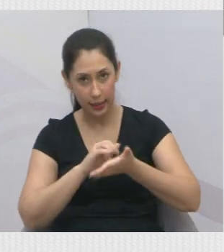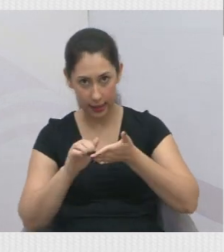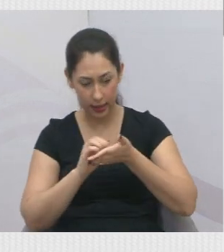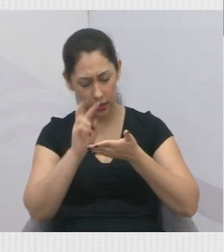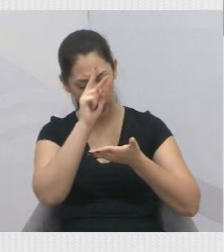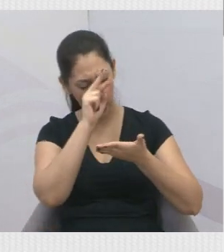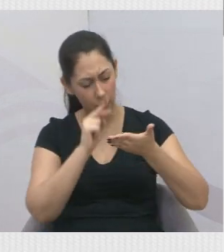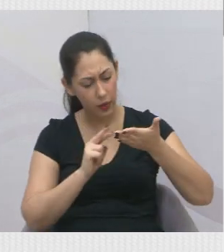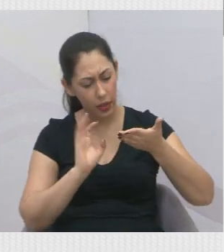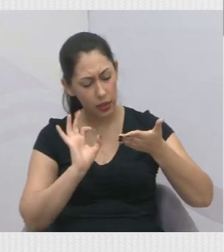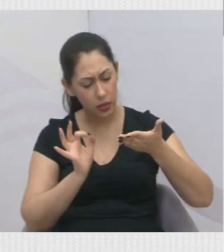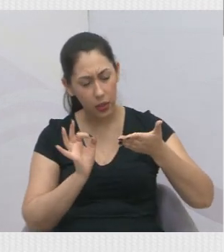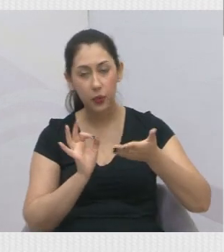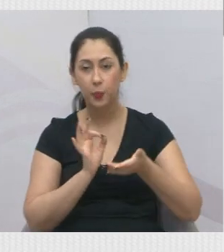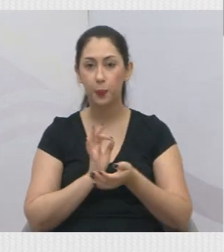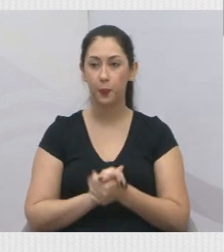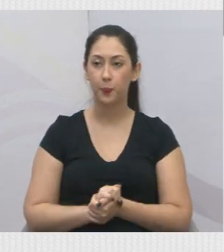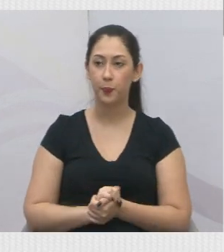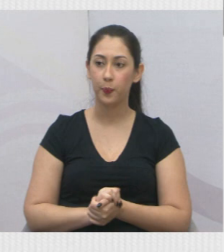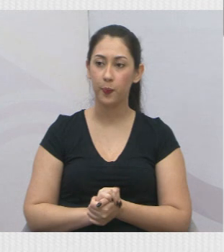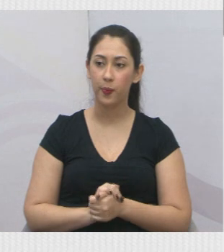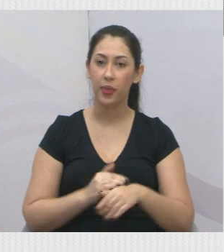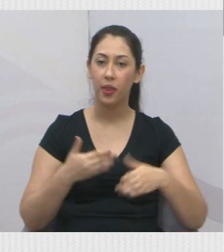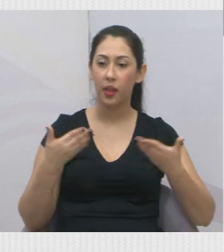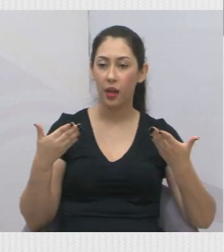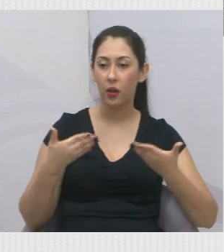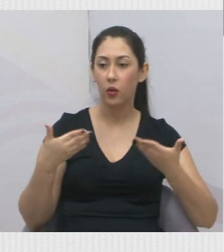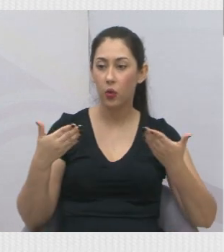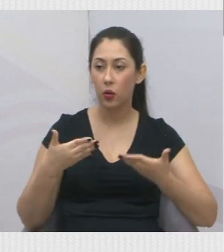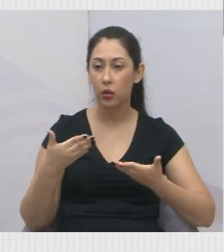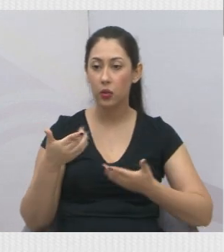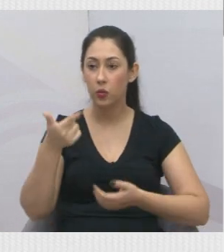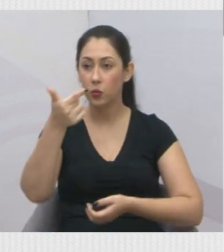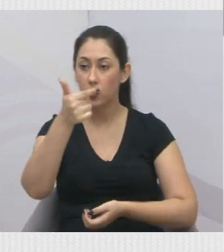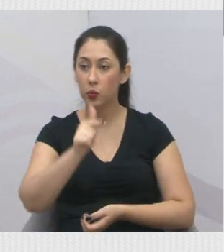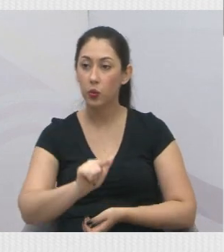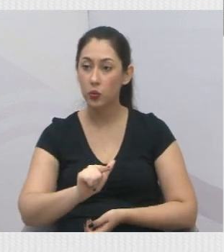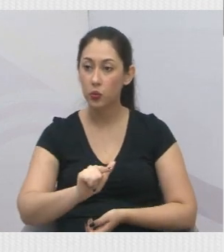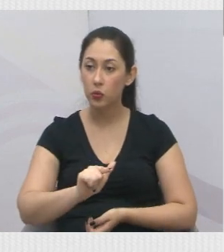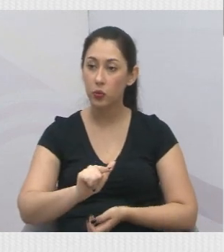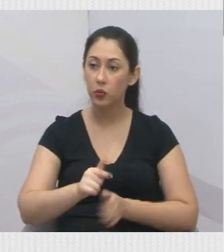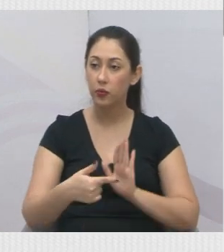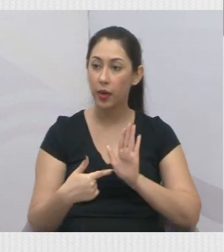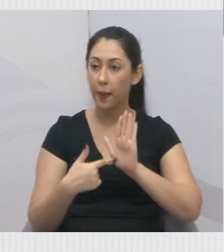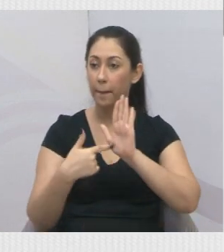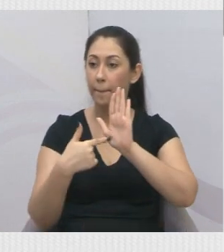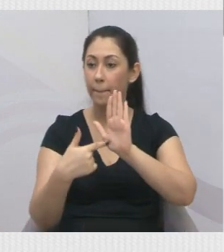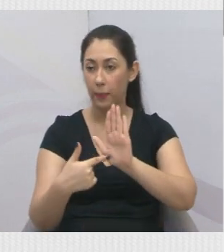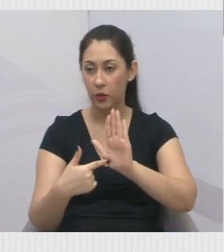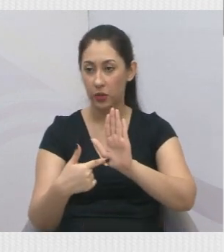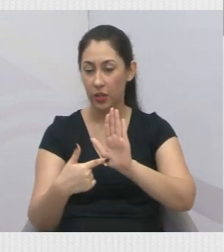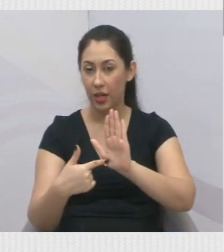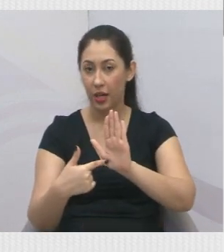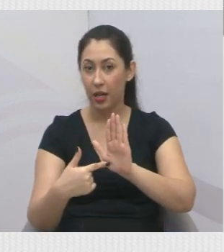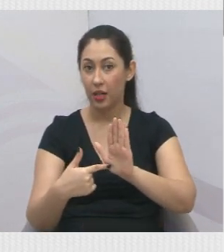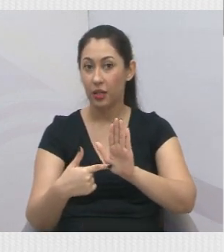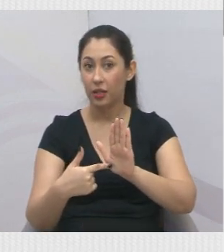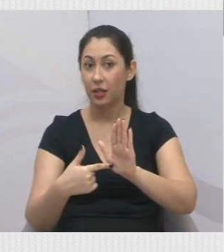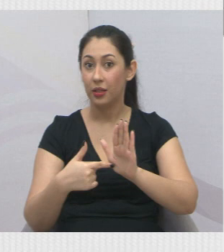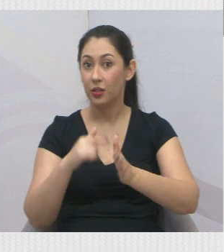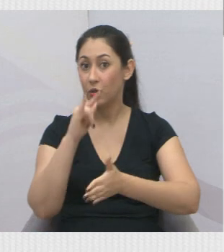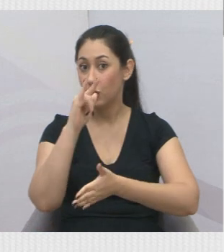Gestoras. Agora, fechando esse quadro, o próximo que vai abrir, né, vão trazer os inscritos para